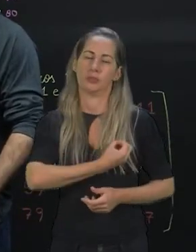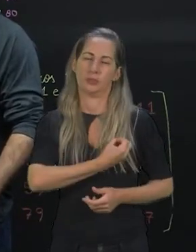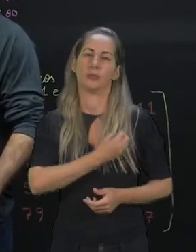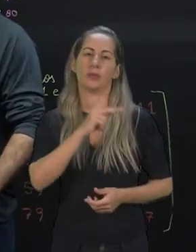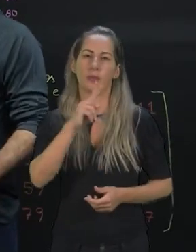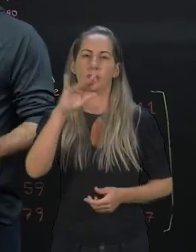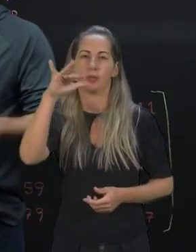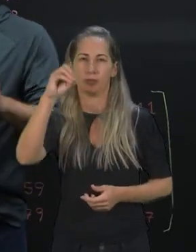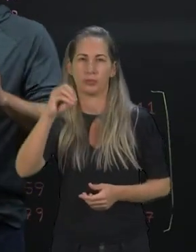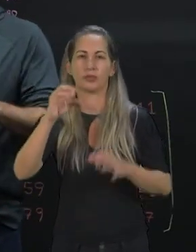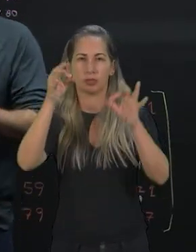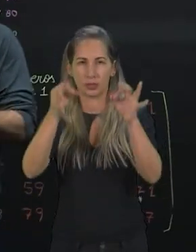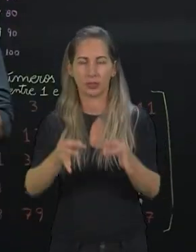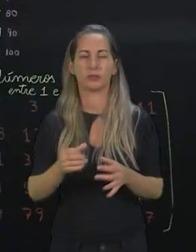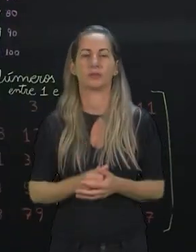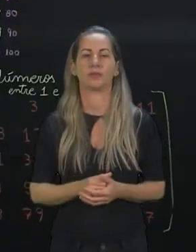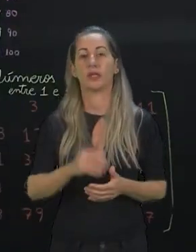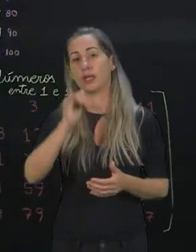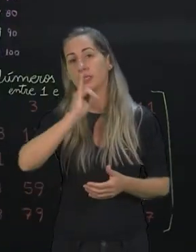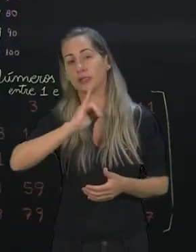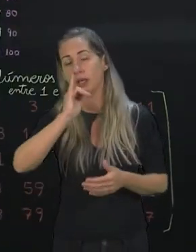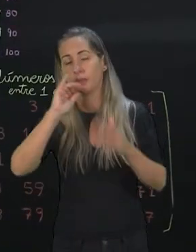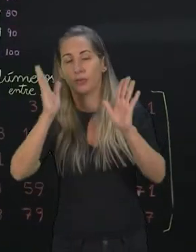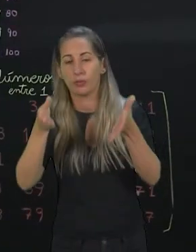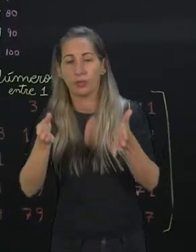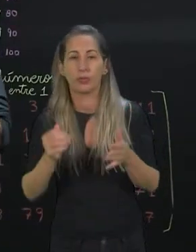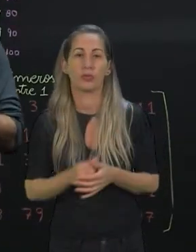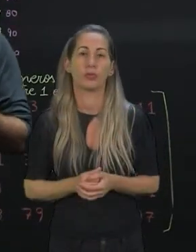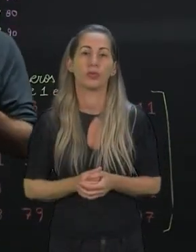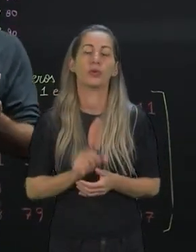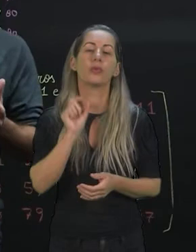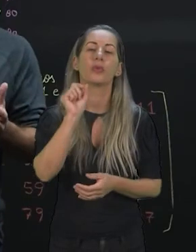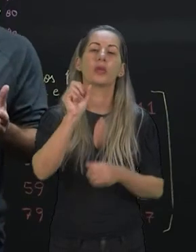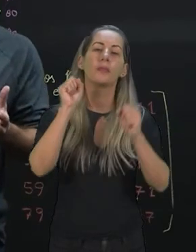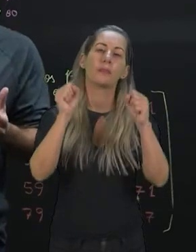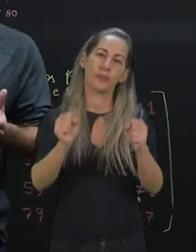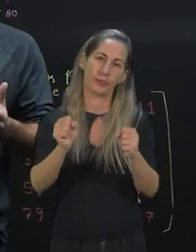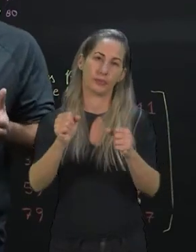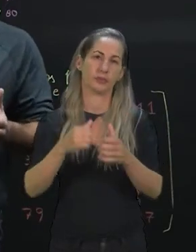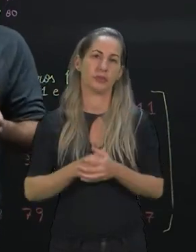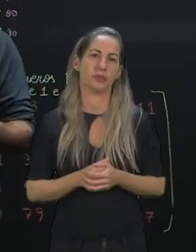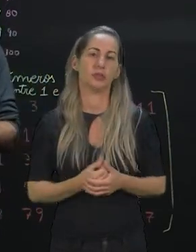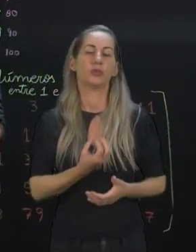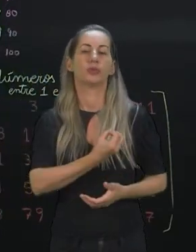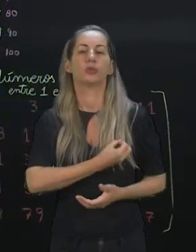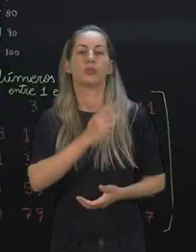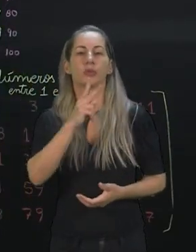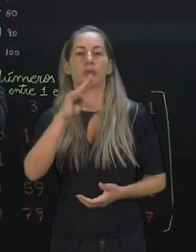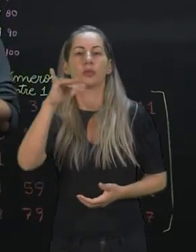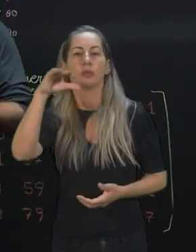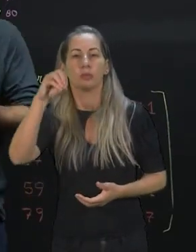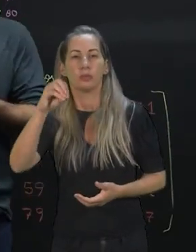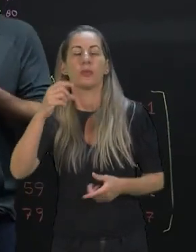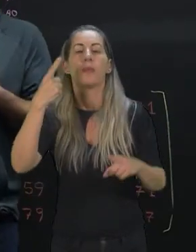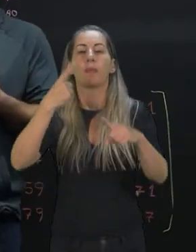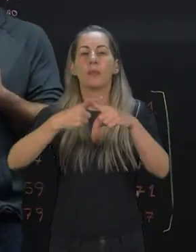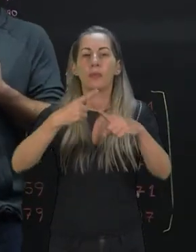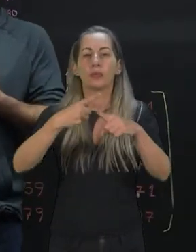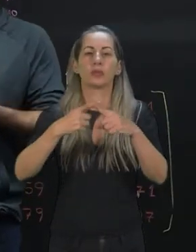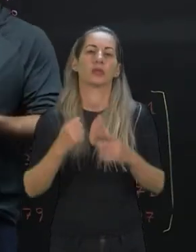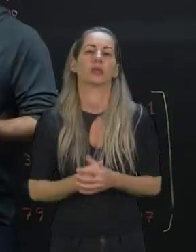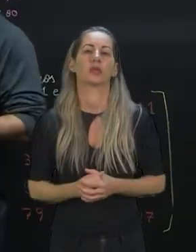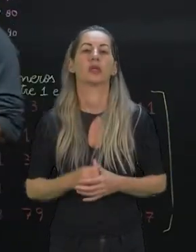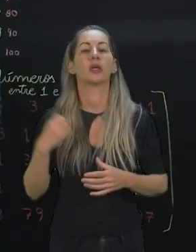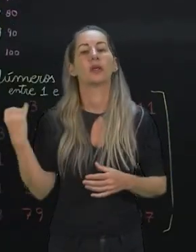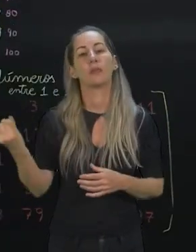primos, tá legal? Agora, por exemplo, de repente, onde é que a gente pode utilizar os números primos? Por que que tem